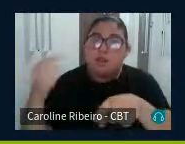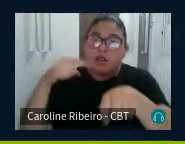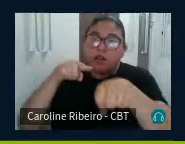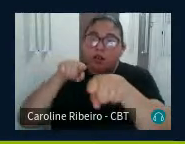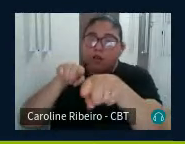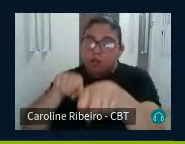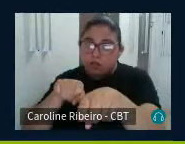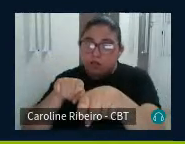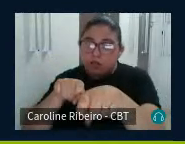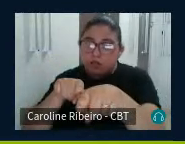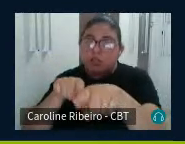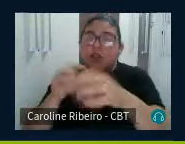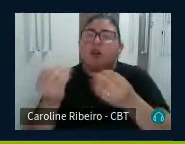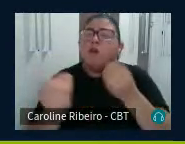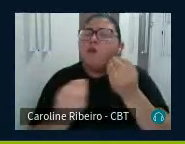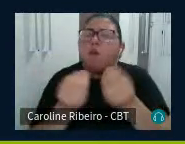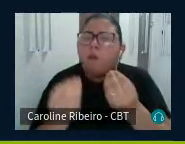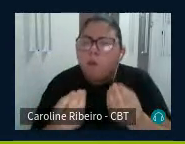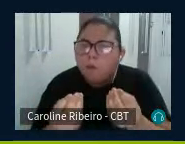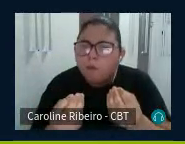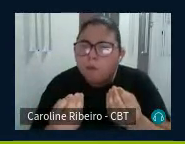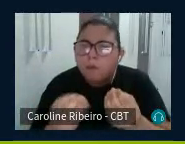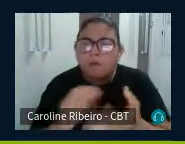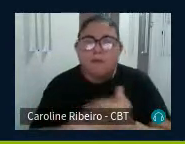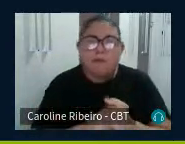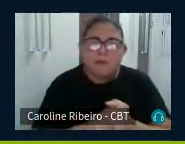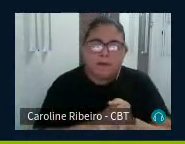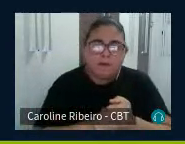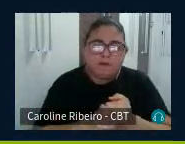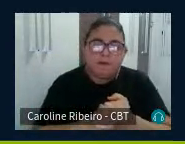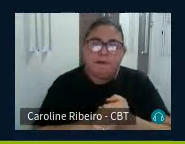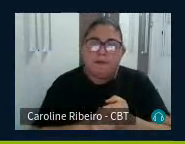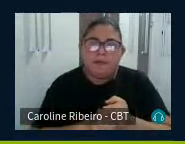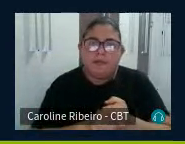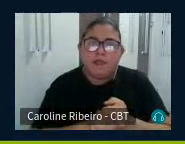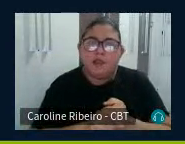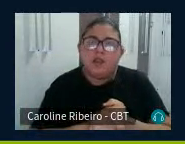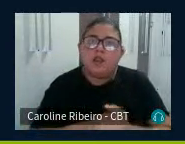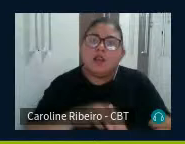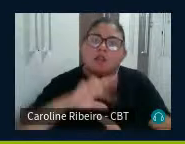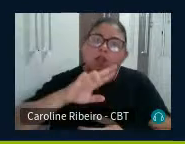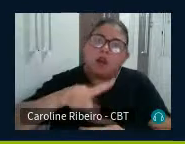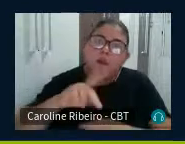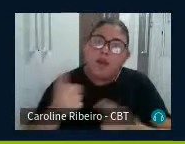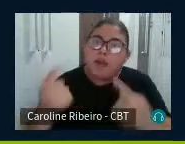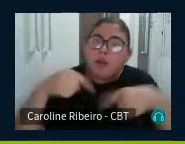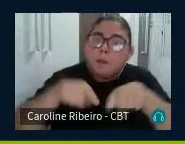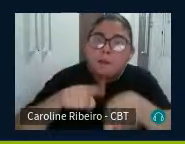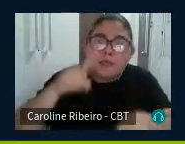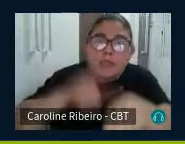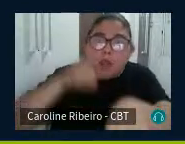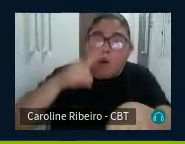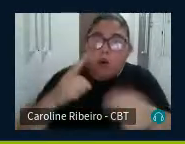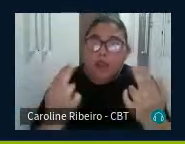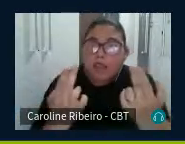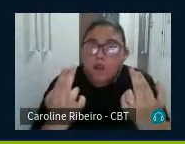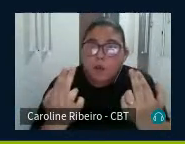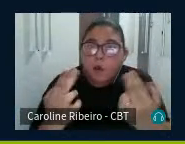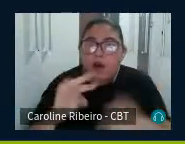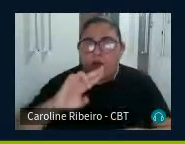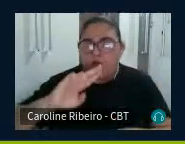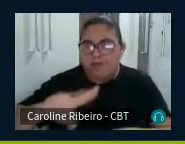consecutiva. Como que é a consecutiva? É, não é simultâneo, não é ao mesmo tempo.